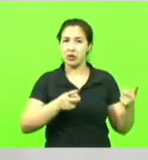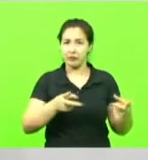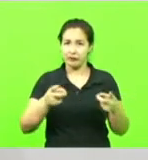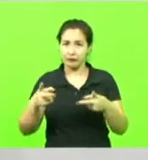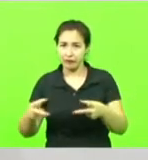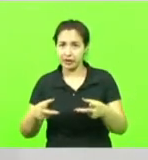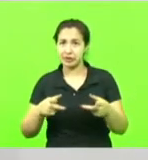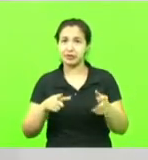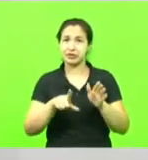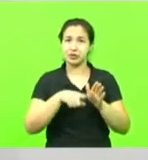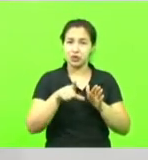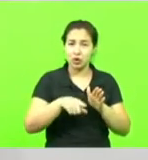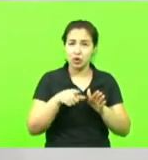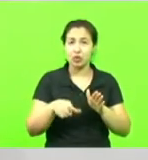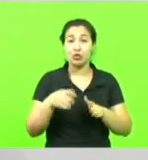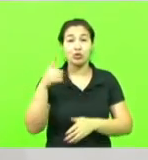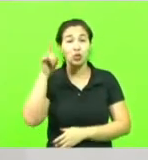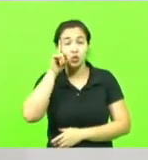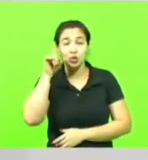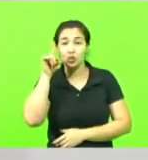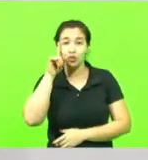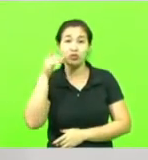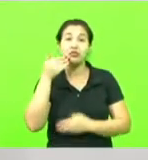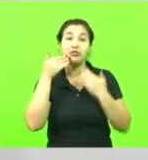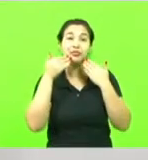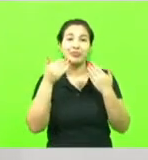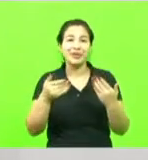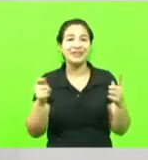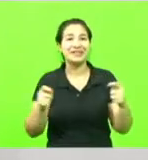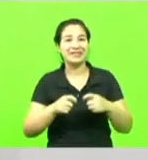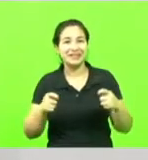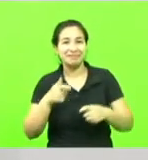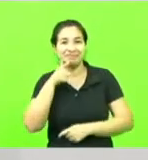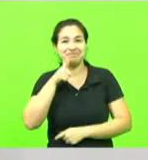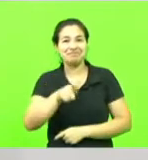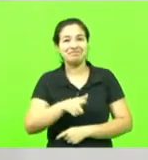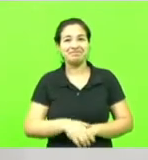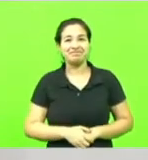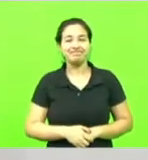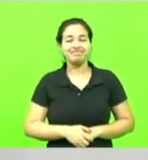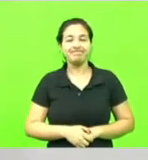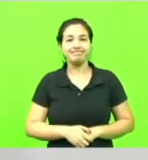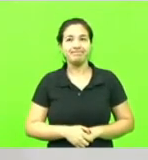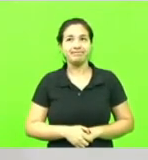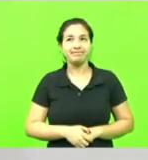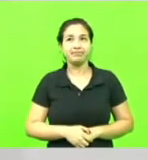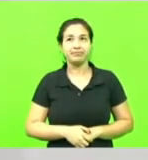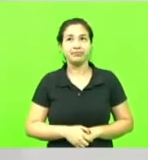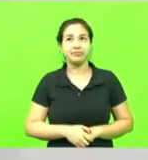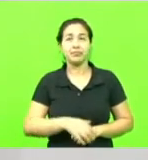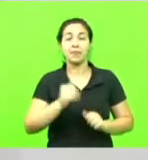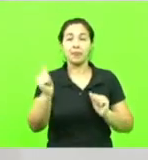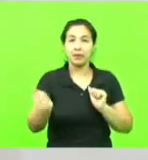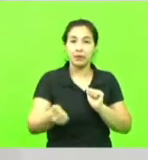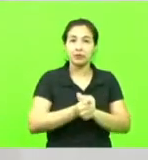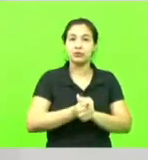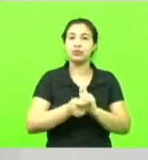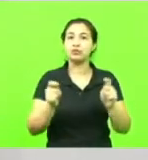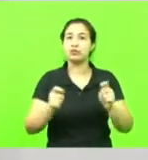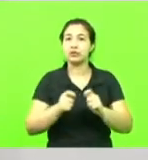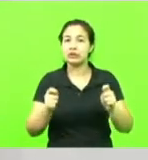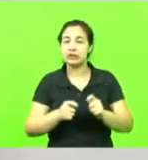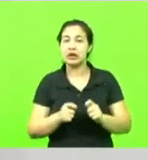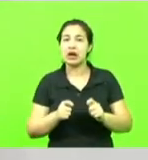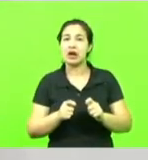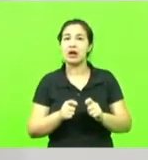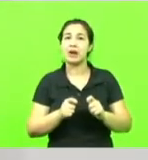continuam mostrando diariamente que isso é possível. Não tenho dúvidas de que juntos avançaremos e vamos superar